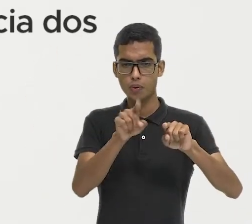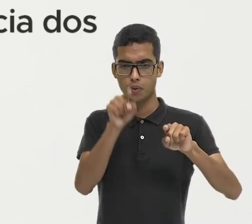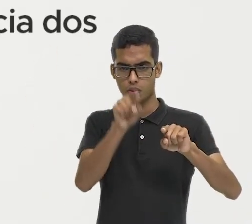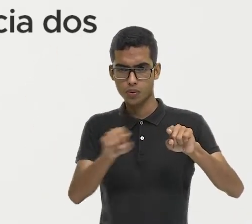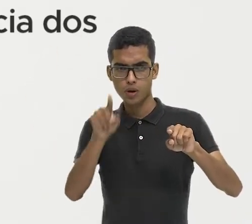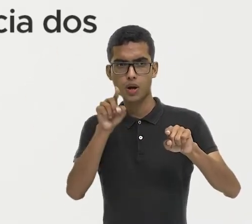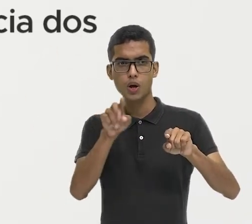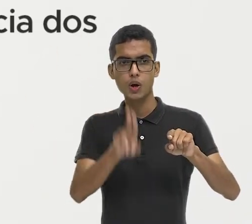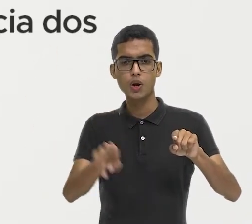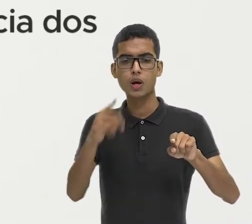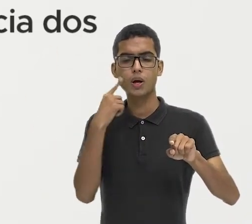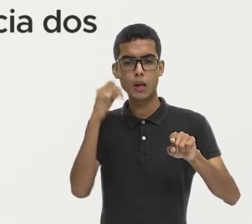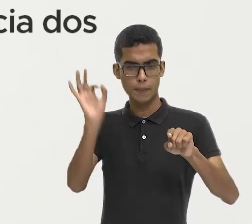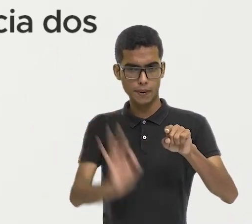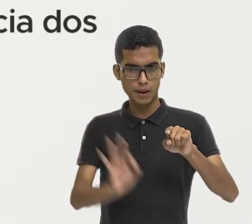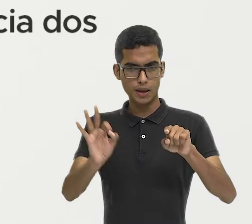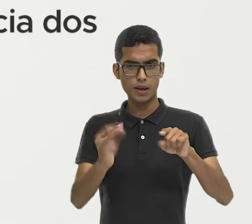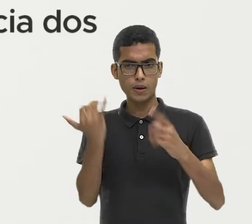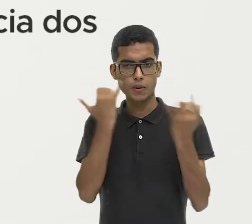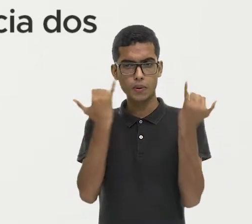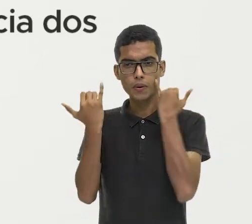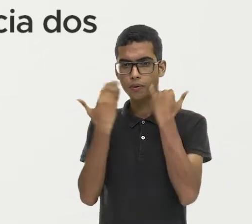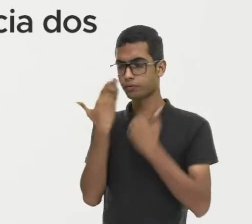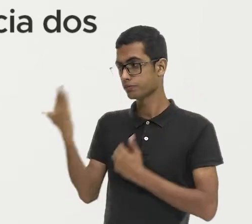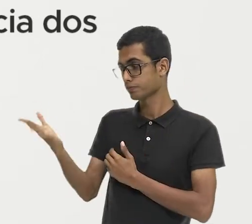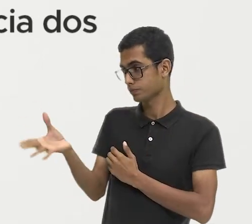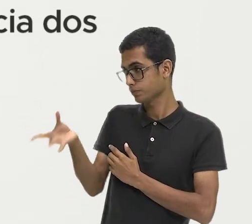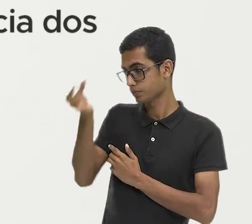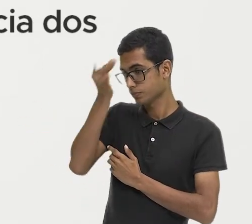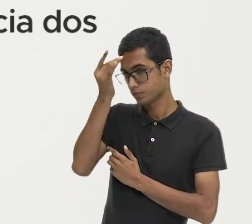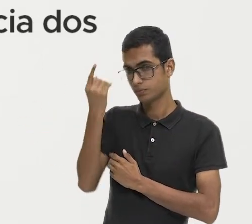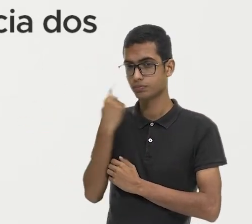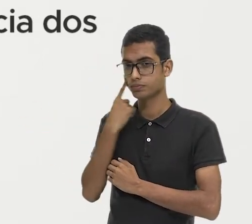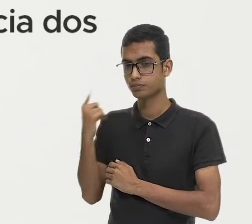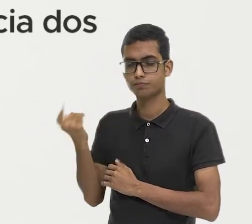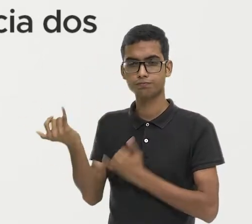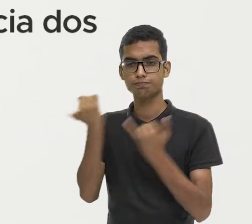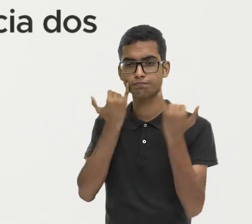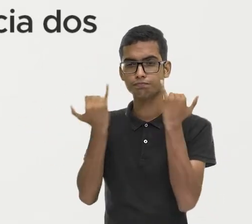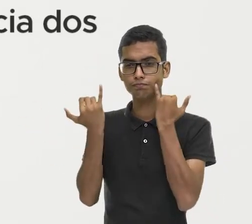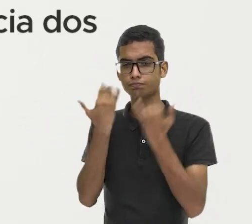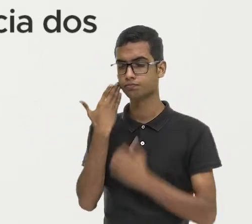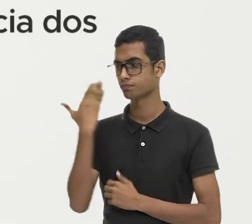Pessoal, atenção, gravem essa